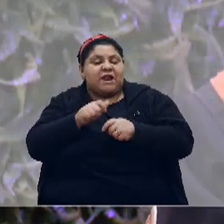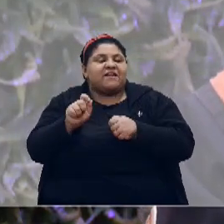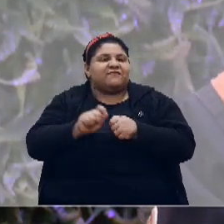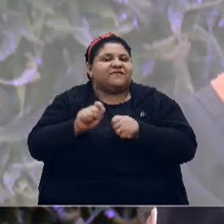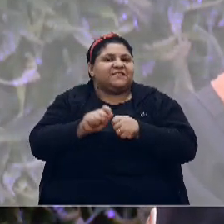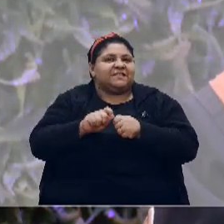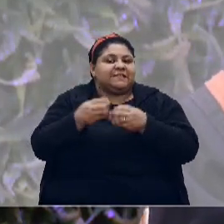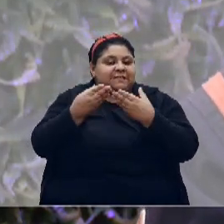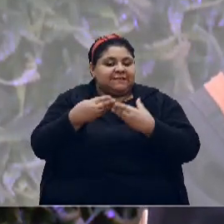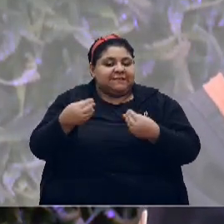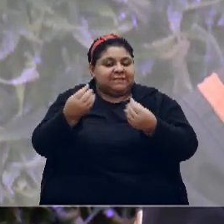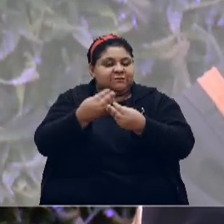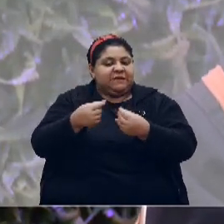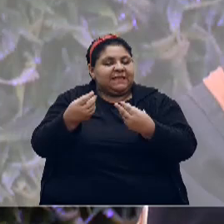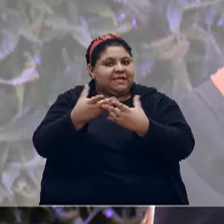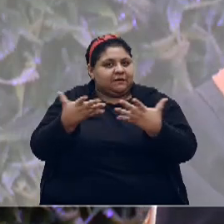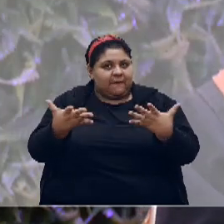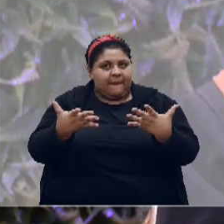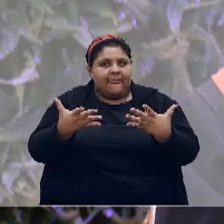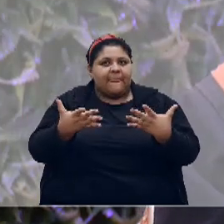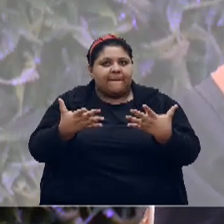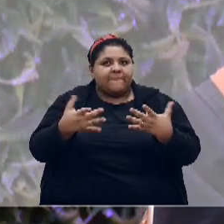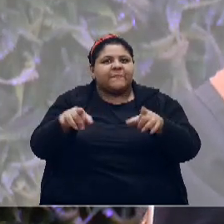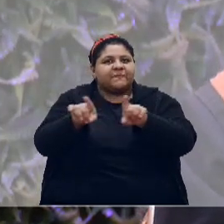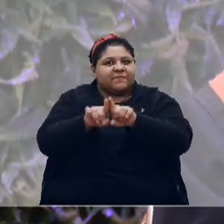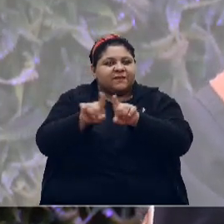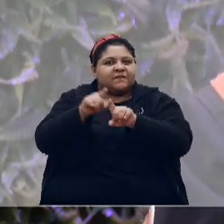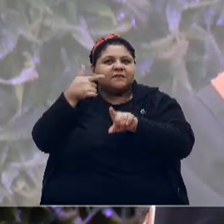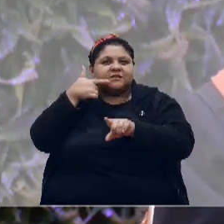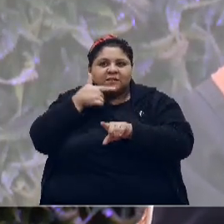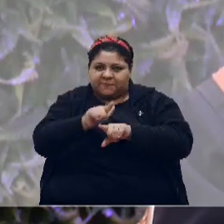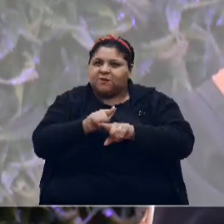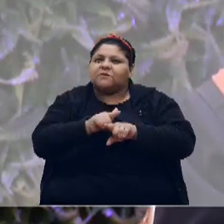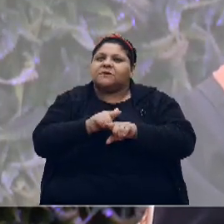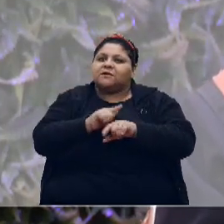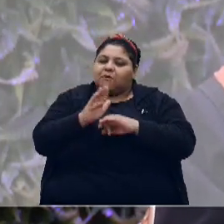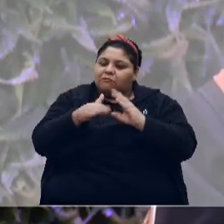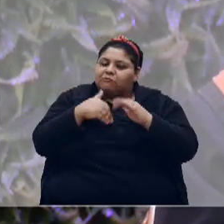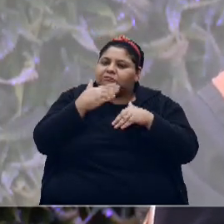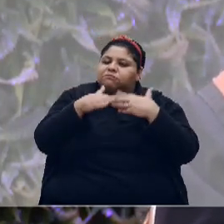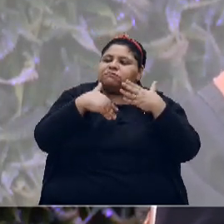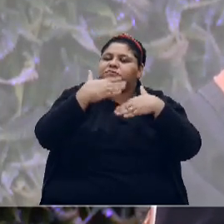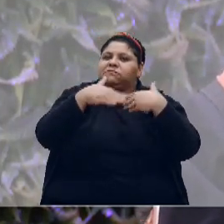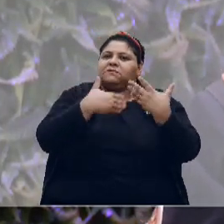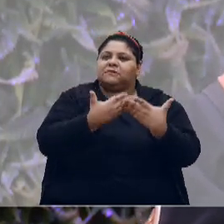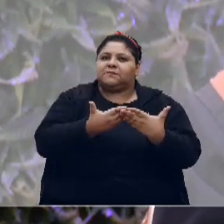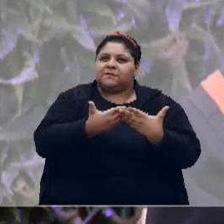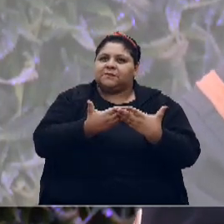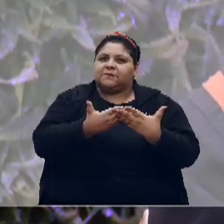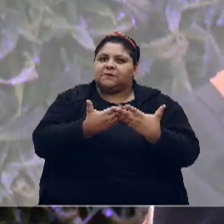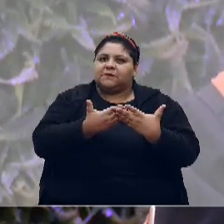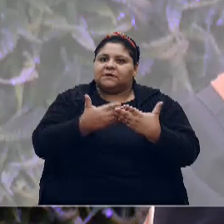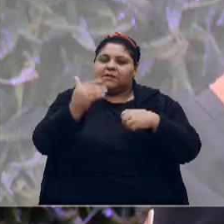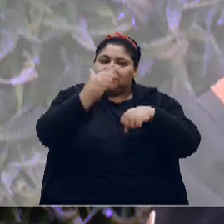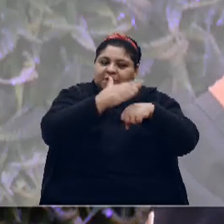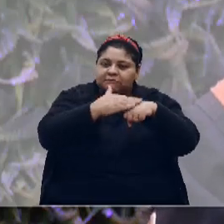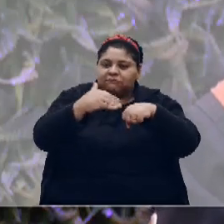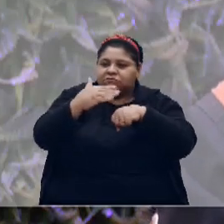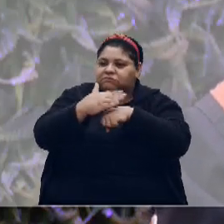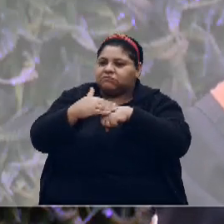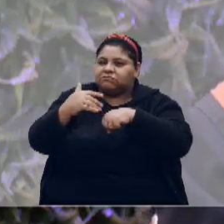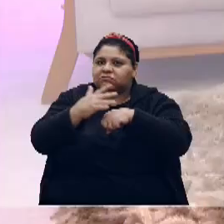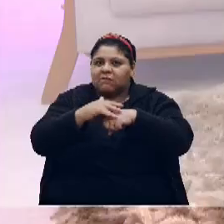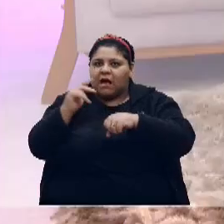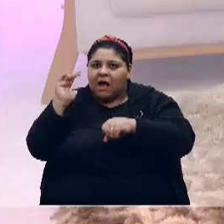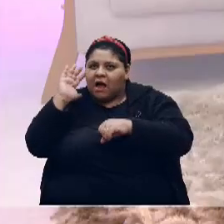de sensibilidade, né? Então são coisas que também a gente consegue semeando, né? Para que essa gentileza vá rodando.